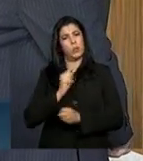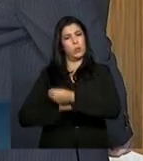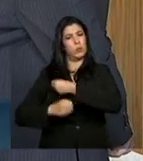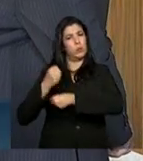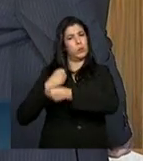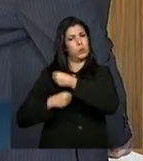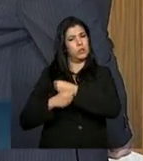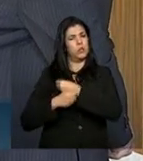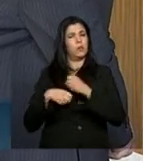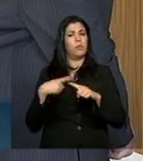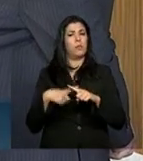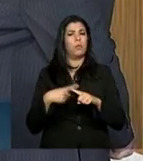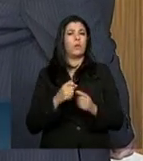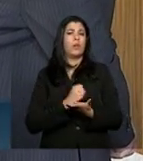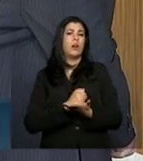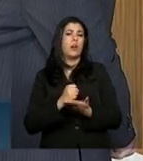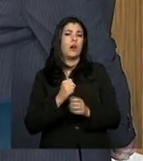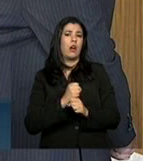visto que em